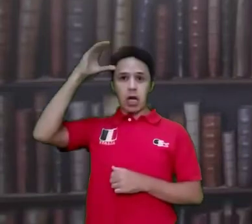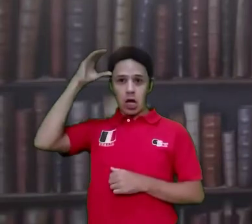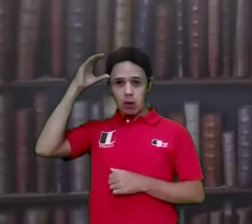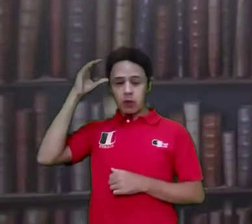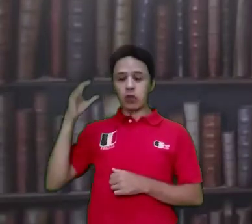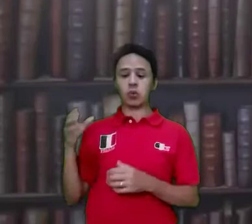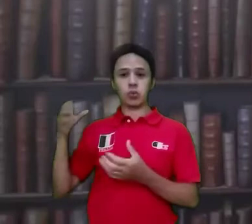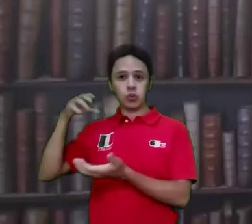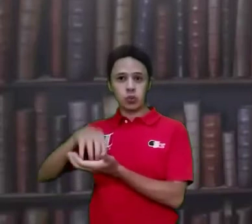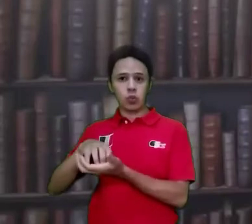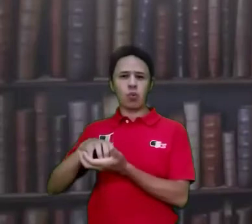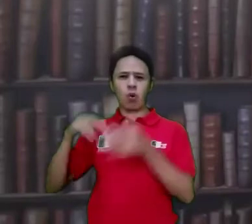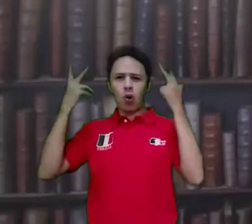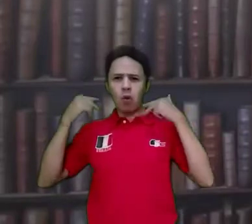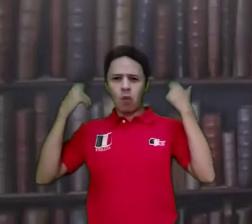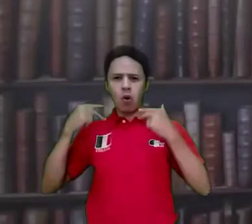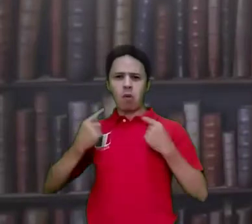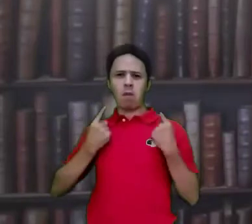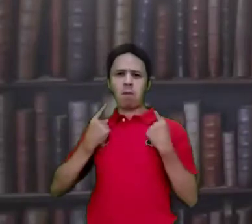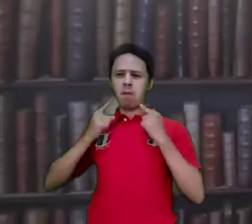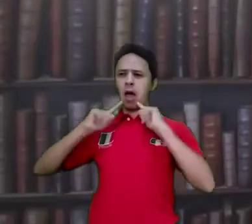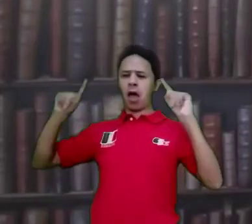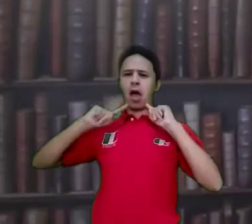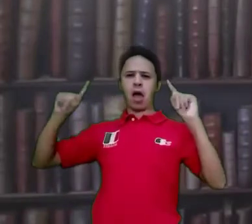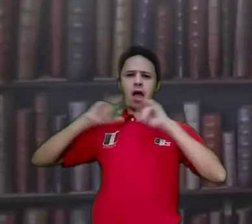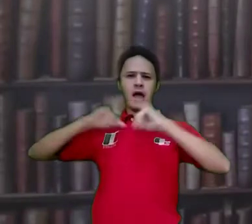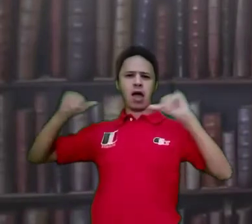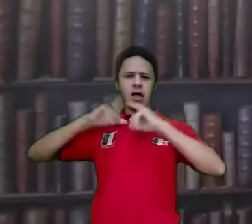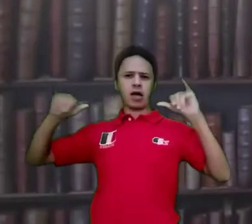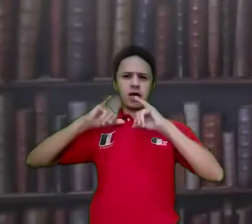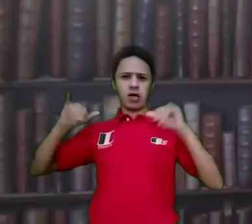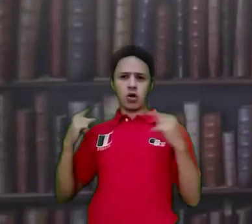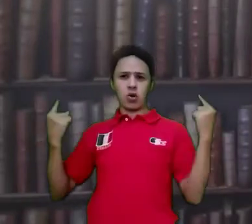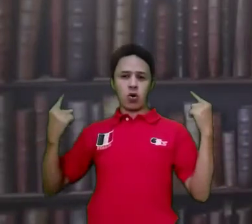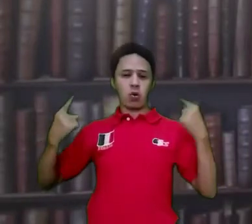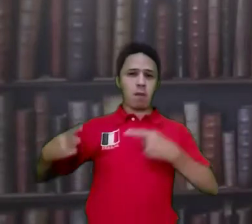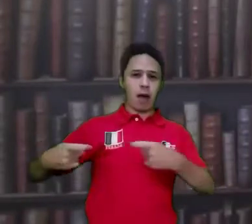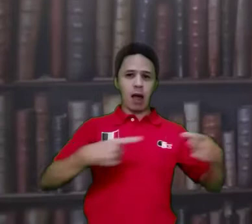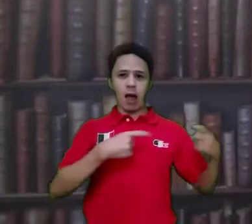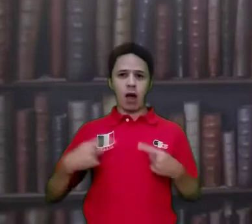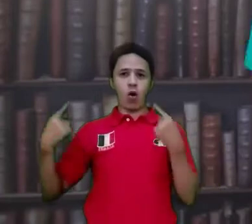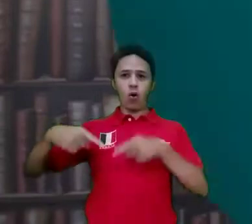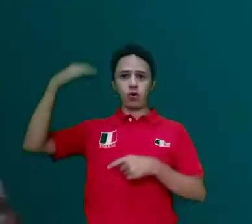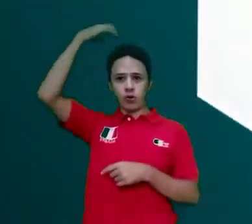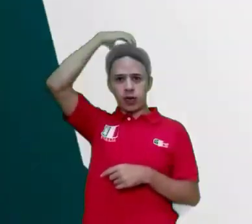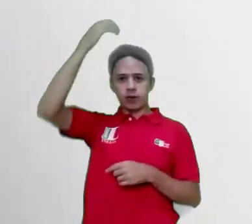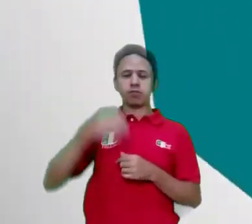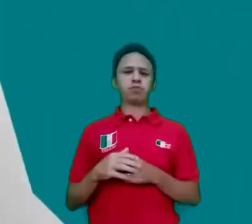rei. Por quê? Quais os motivos da Revolução Puritana?